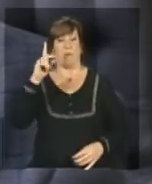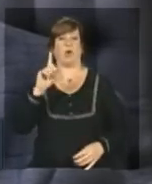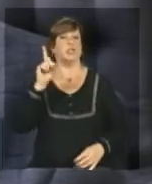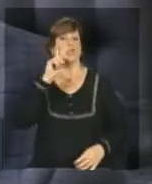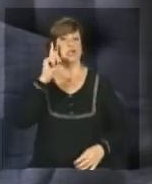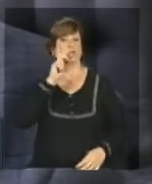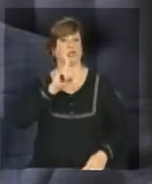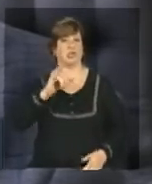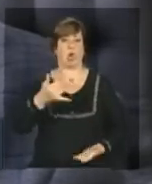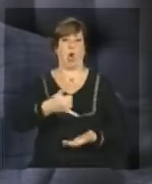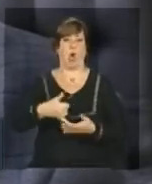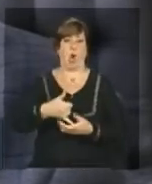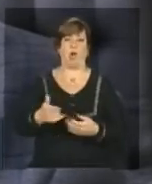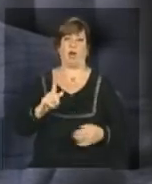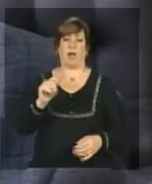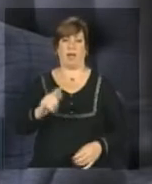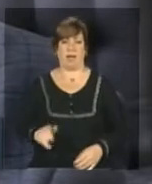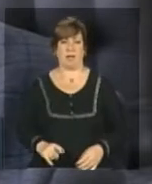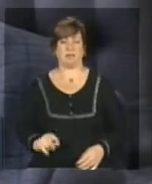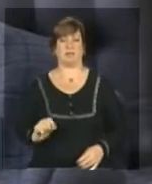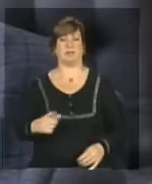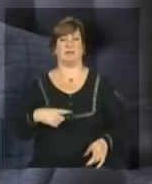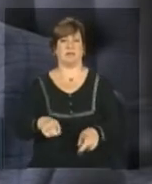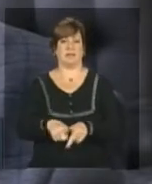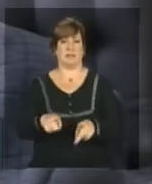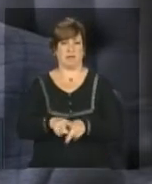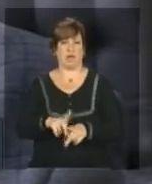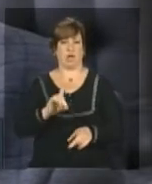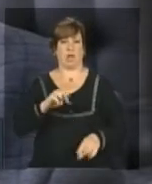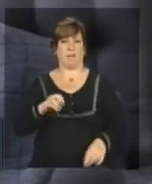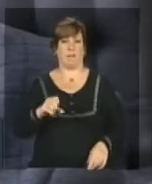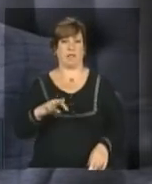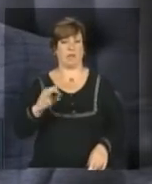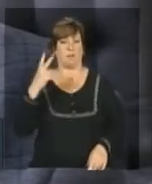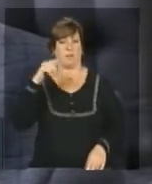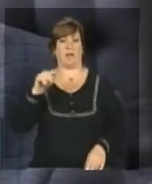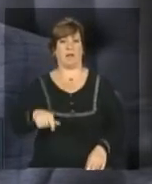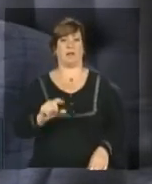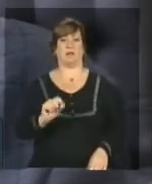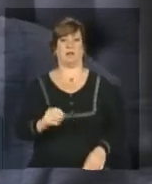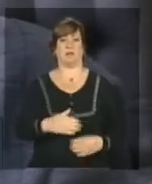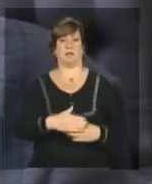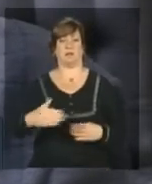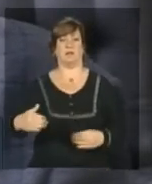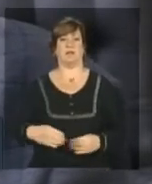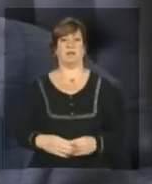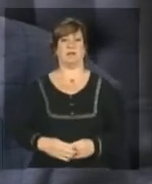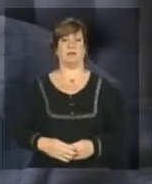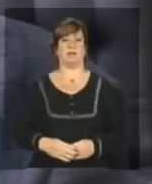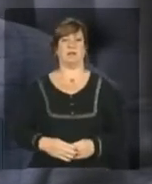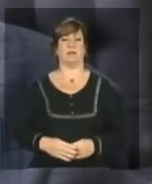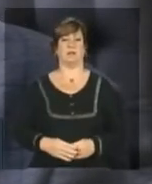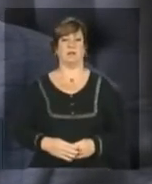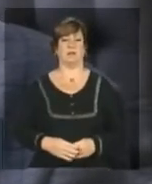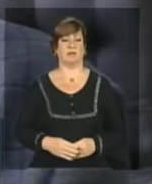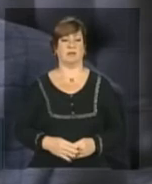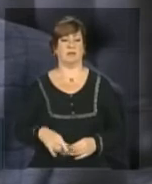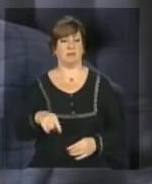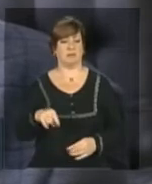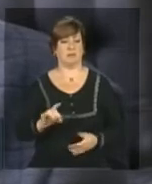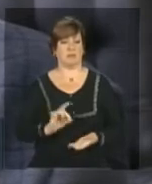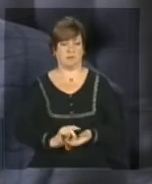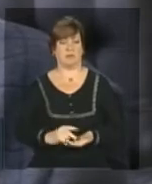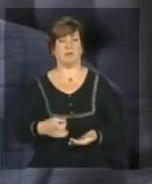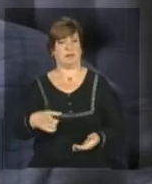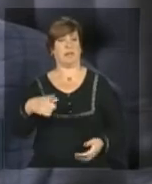de óleo e gás doméstico internacional para o ano 2020. Isso é factível.